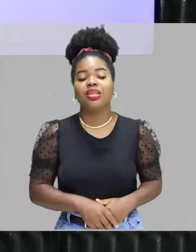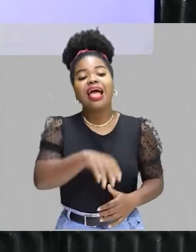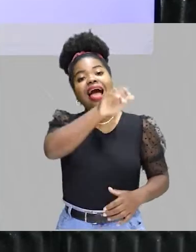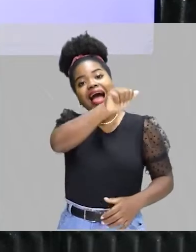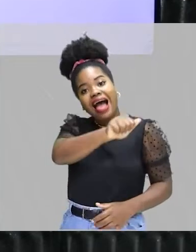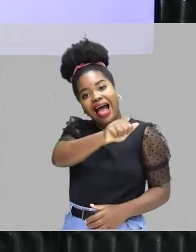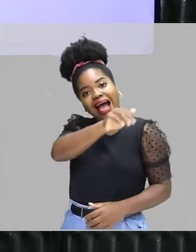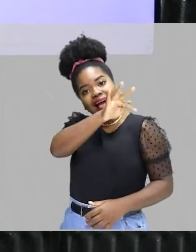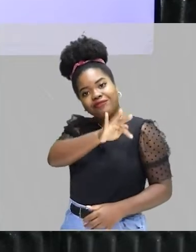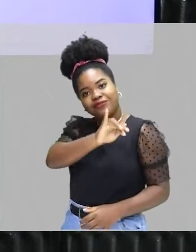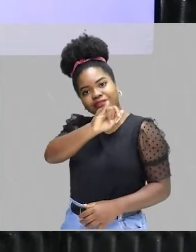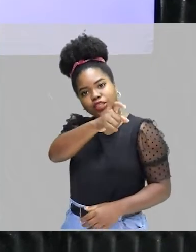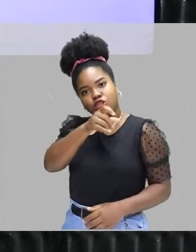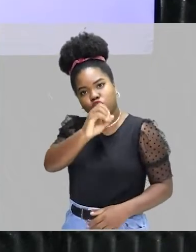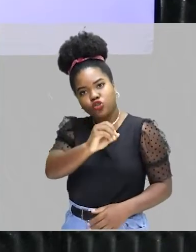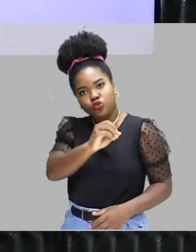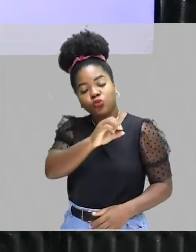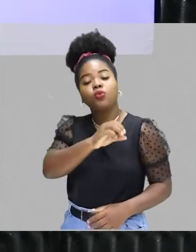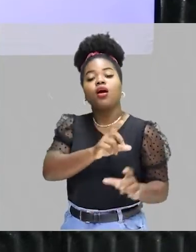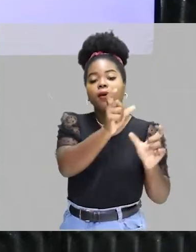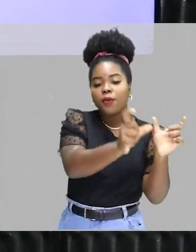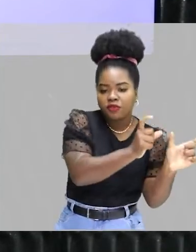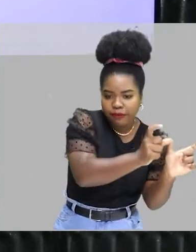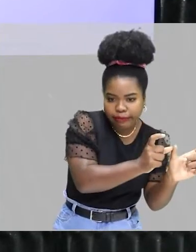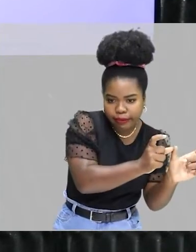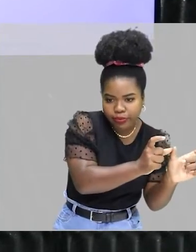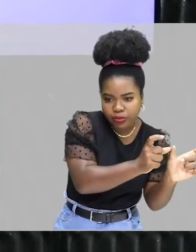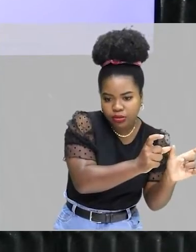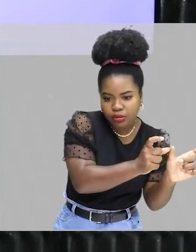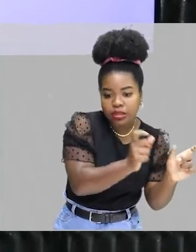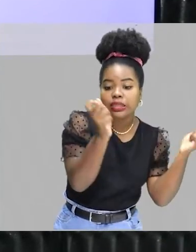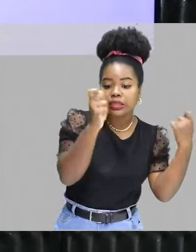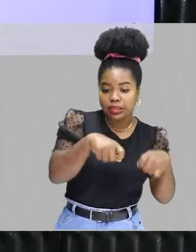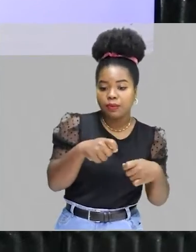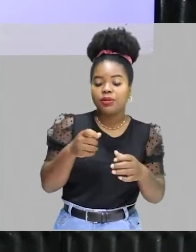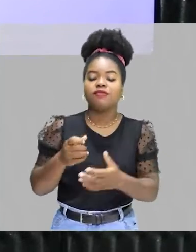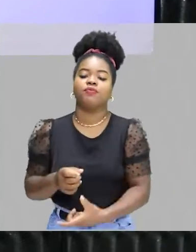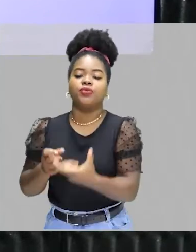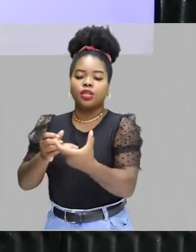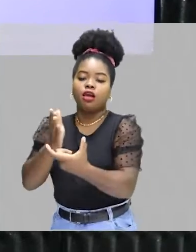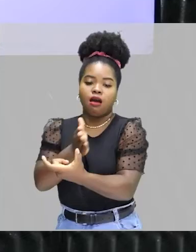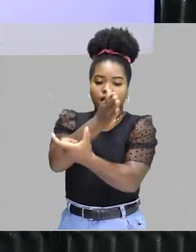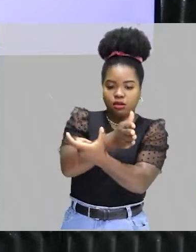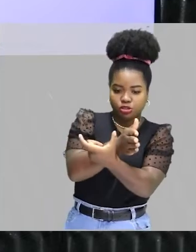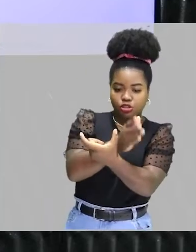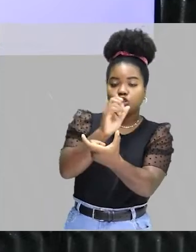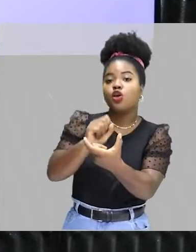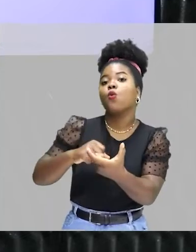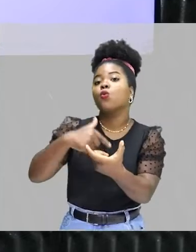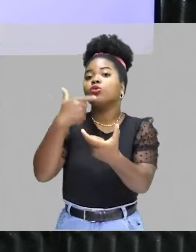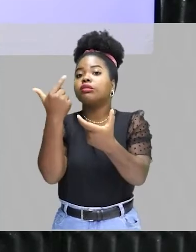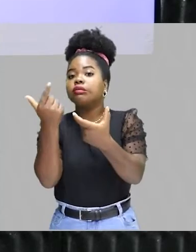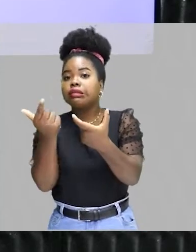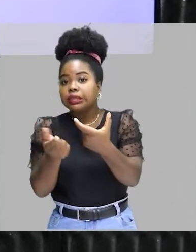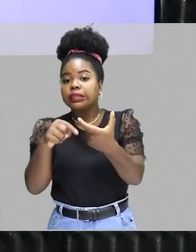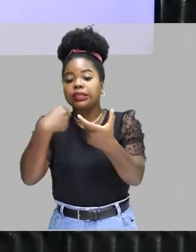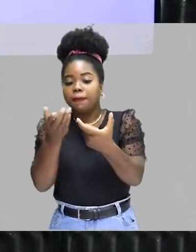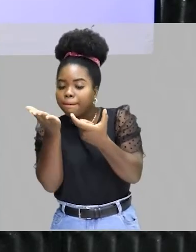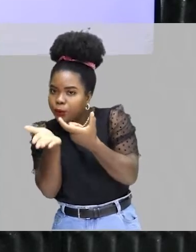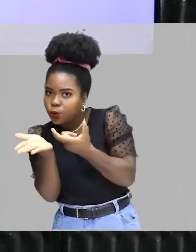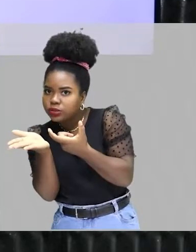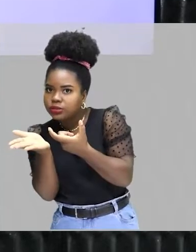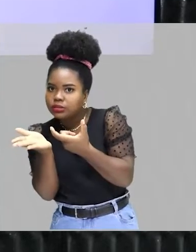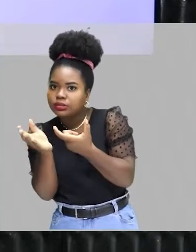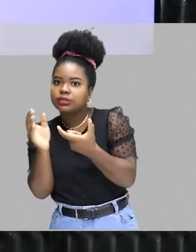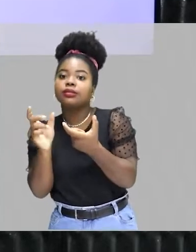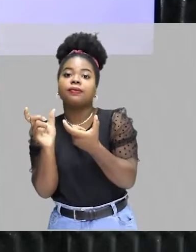Afixos são morfemas, certo? Esses morfemas podem vir antes do radical ou depois do radical. Quando ele vem antes,